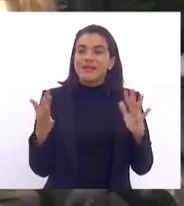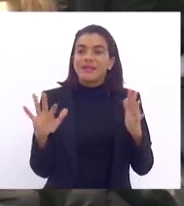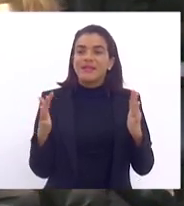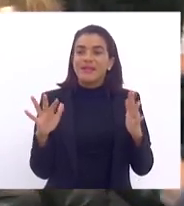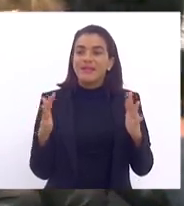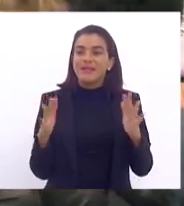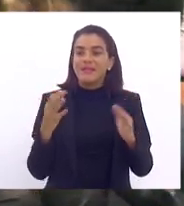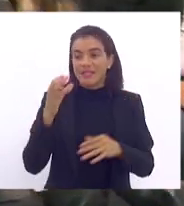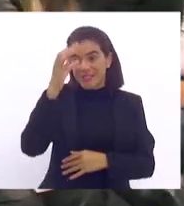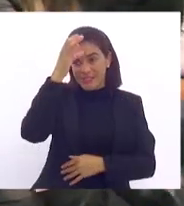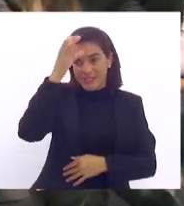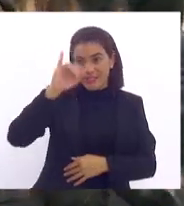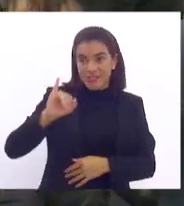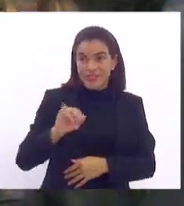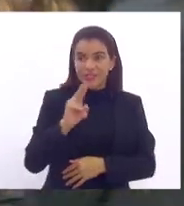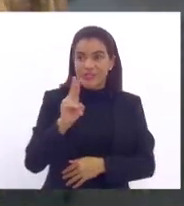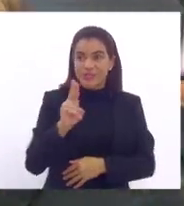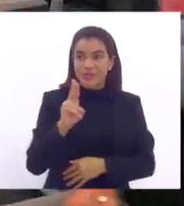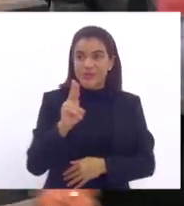obrigado